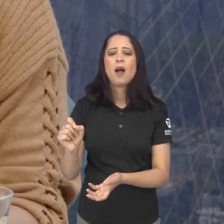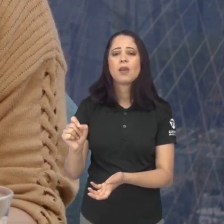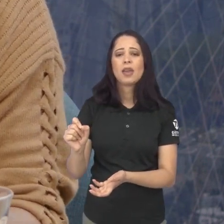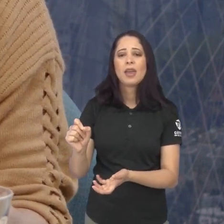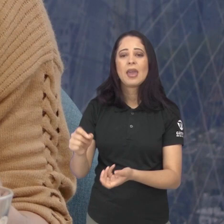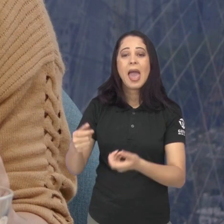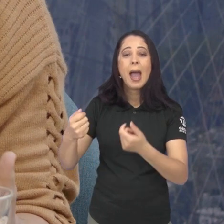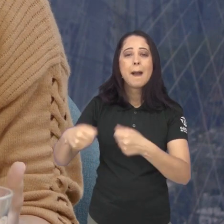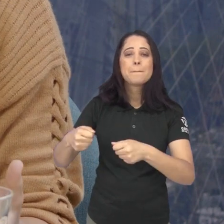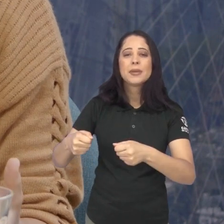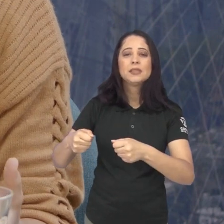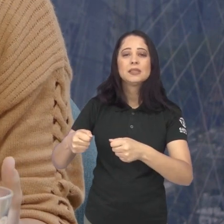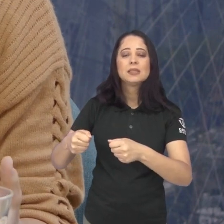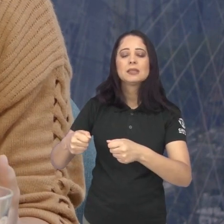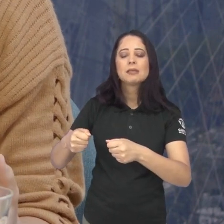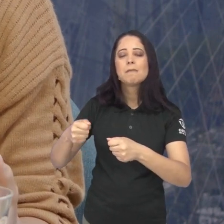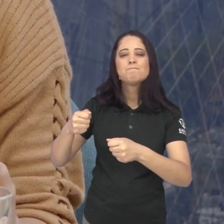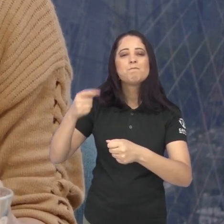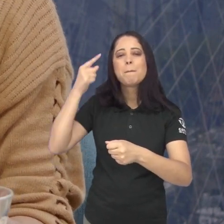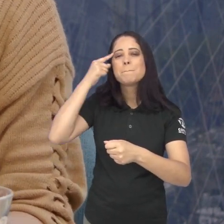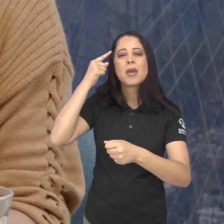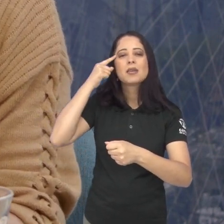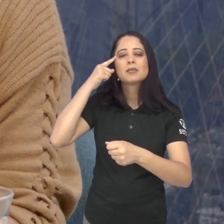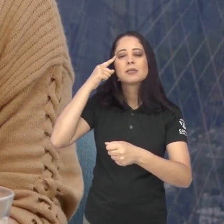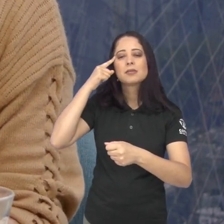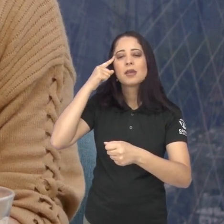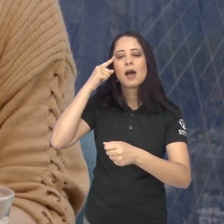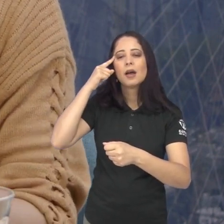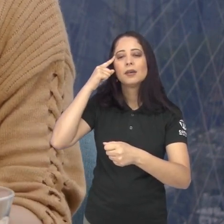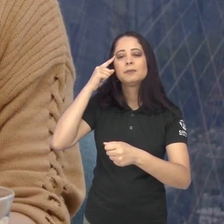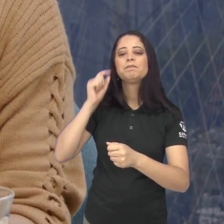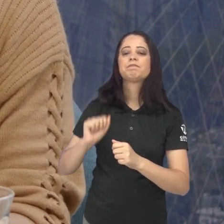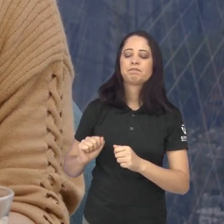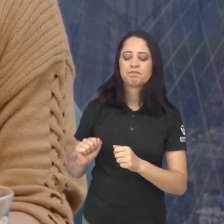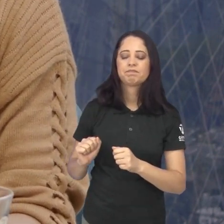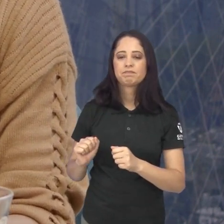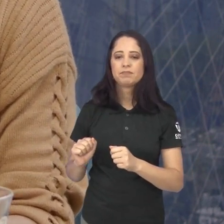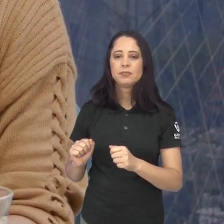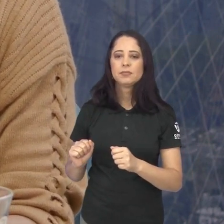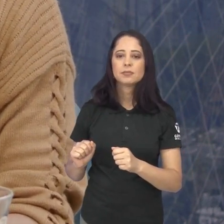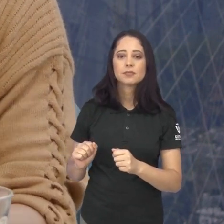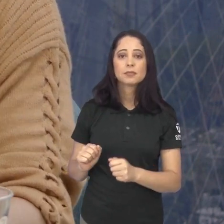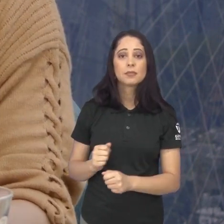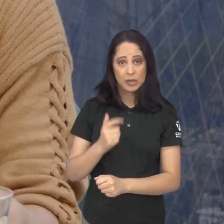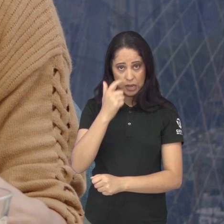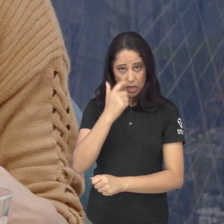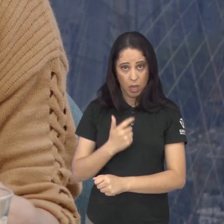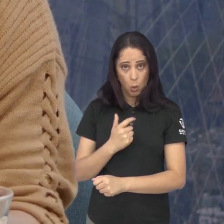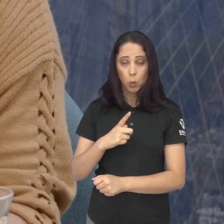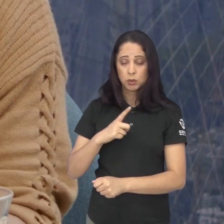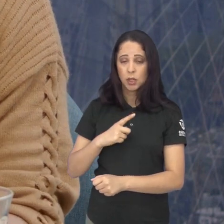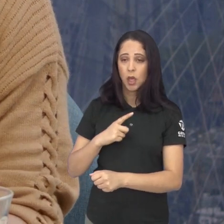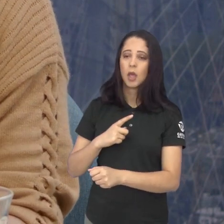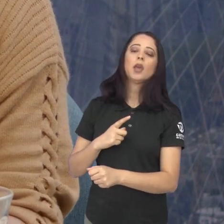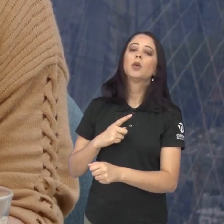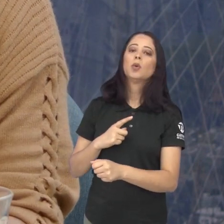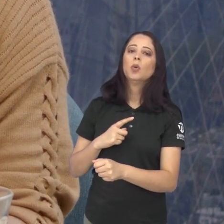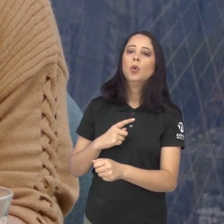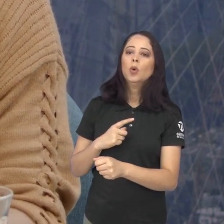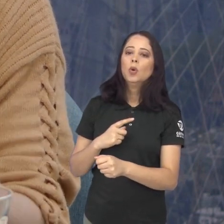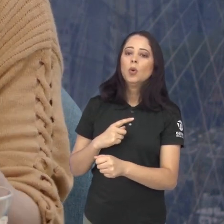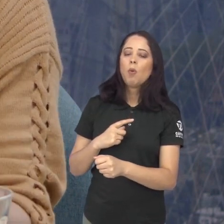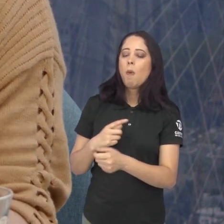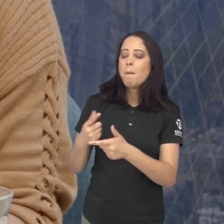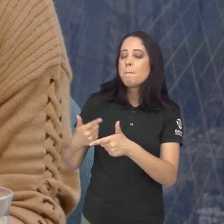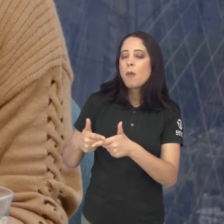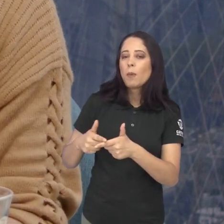gente tem que colocar tudo em perspectiva, né? Então, assim, quem, de repente, eu tenho uma situação hoje na minha